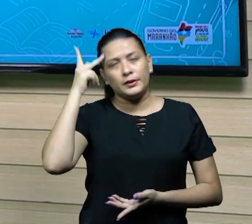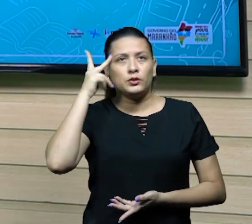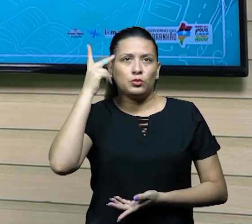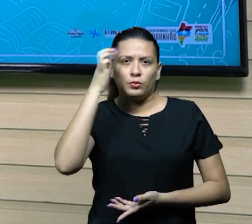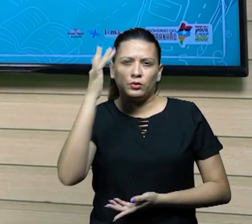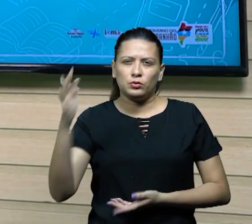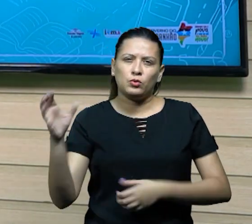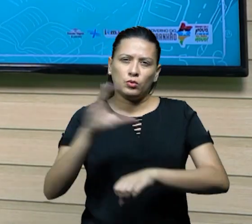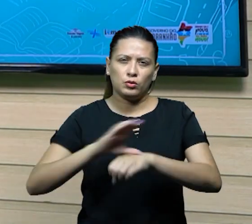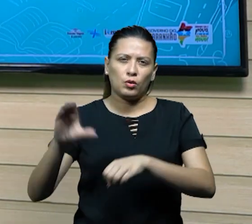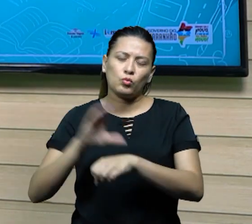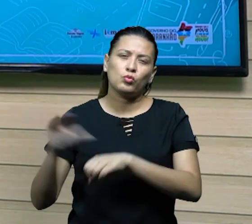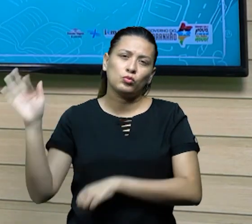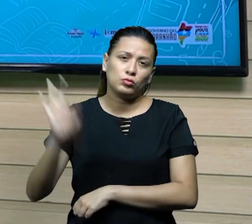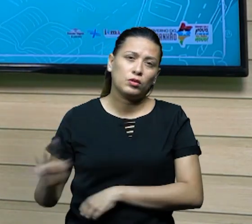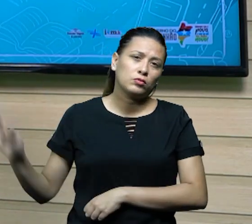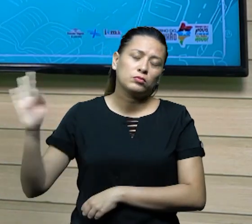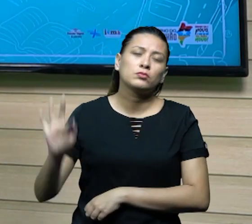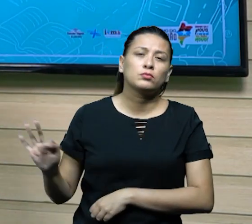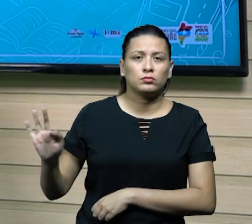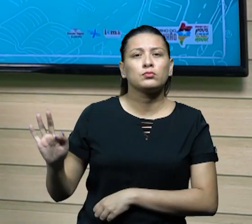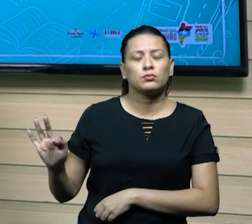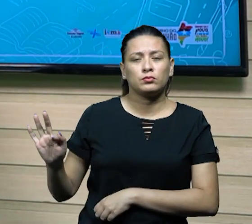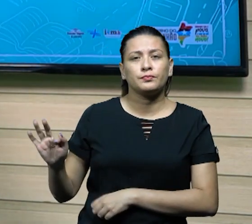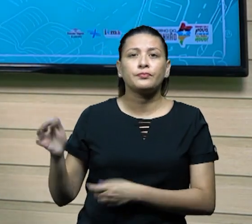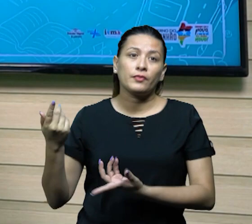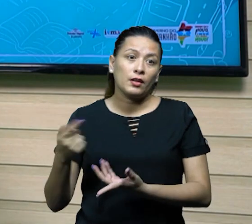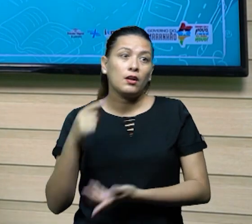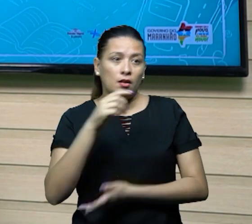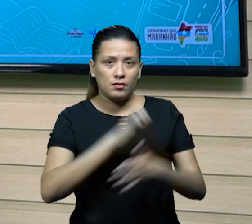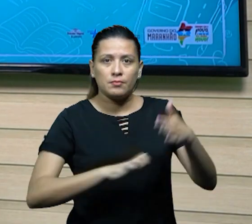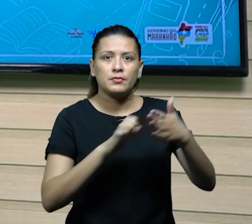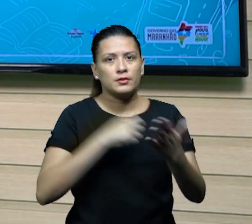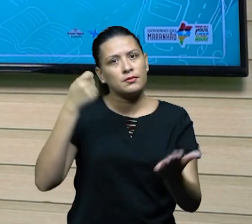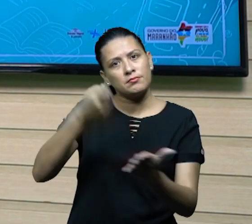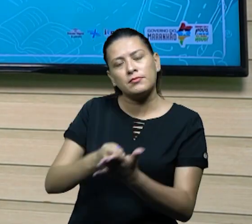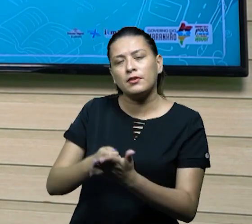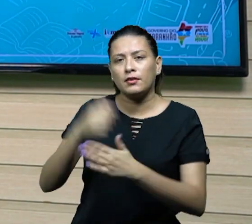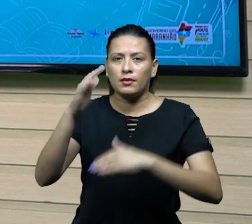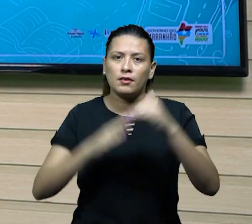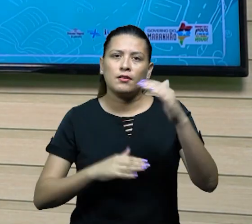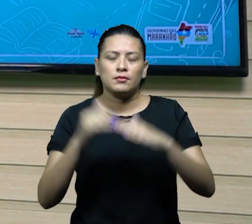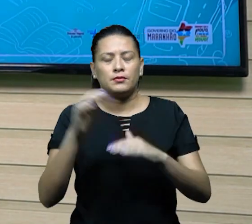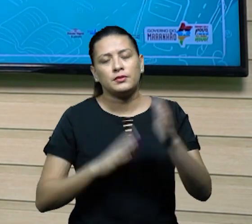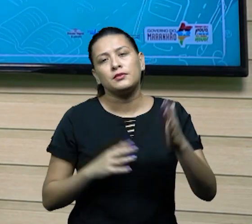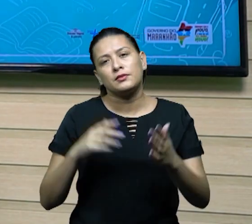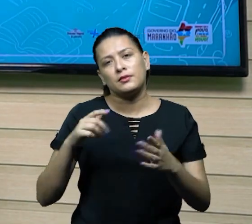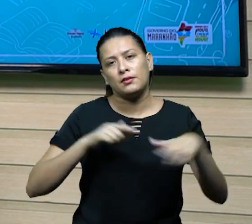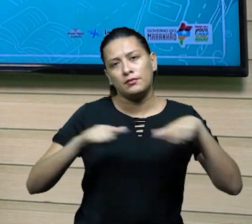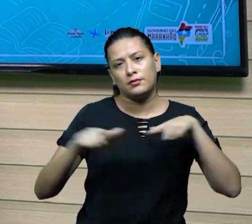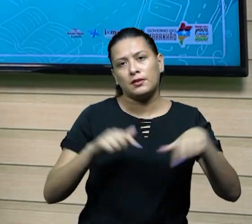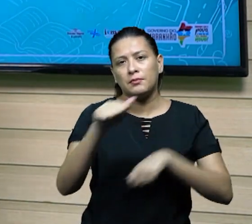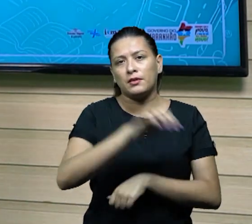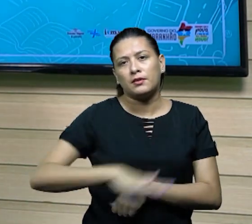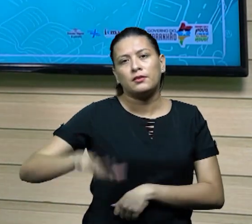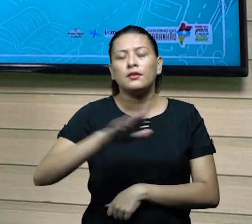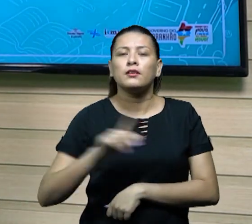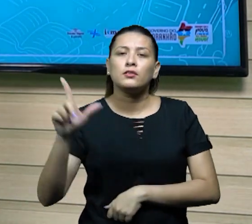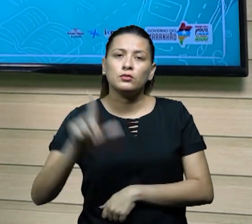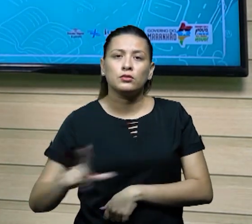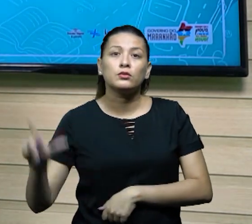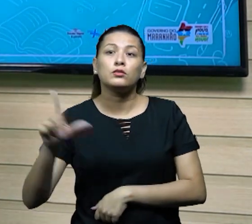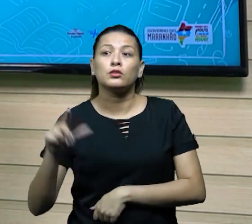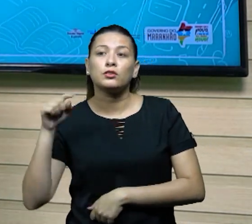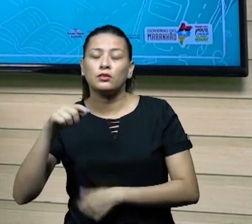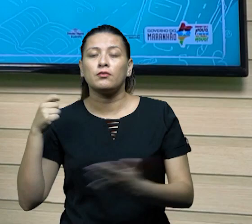superior. Existem empresas que pagam faculdade para o empregado. O funcionário trabalha na área de logística, eu vou pagar uma faculdade de logística para